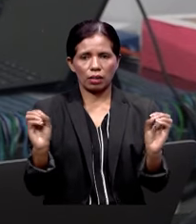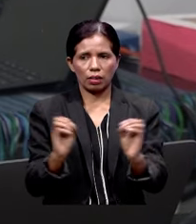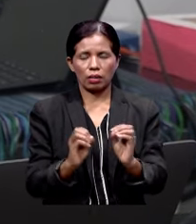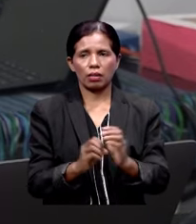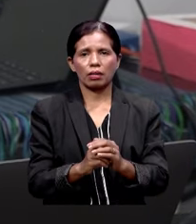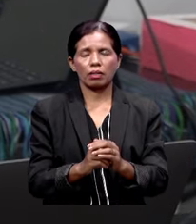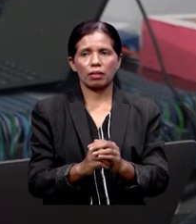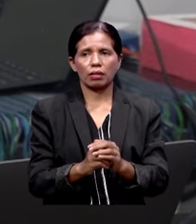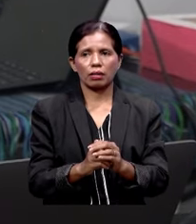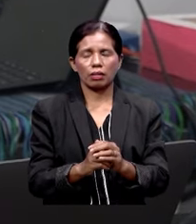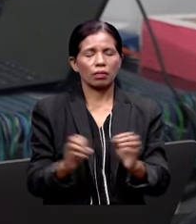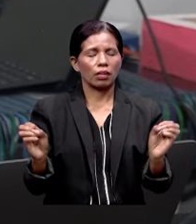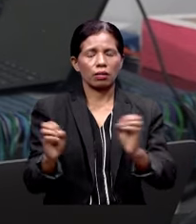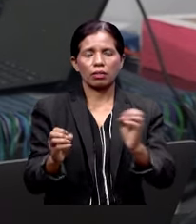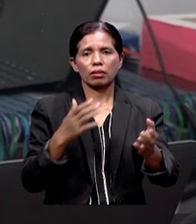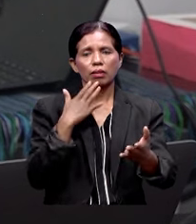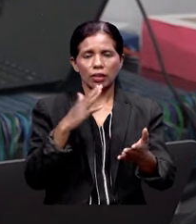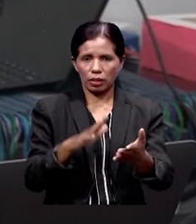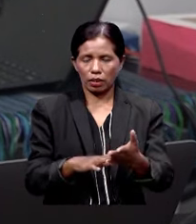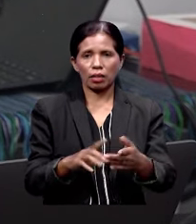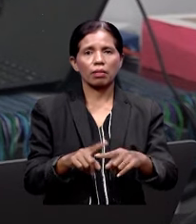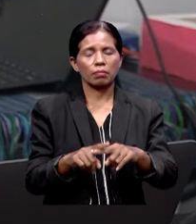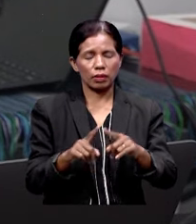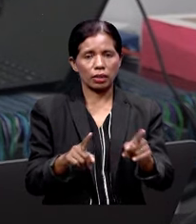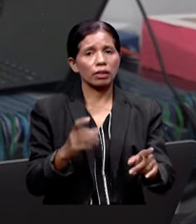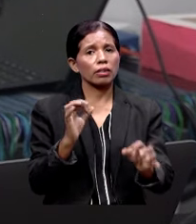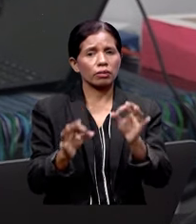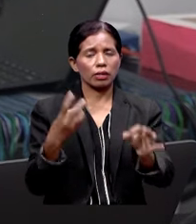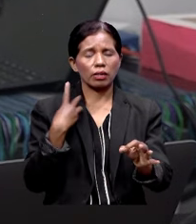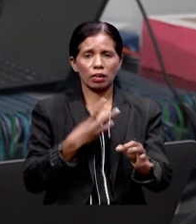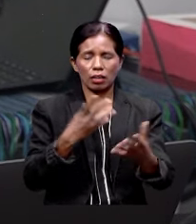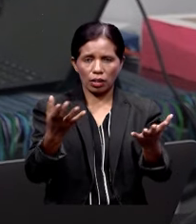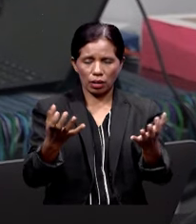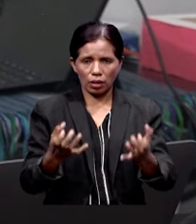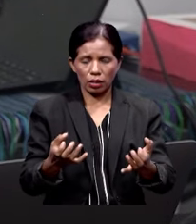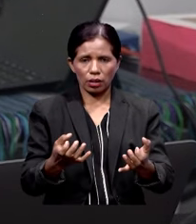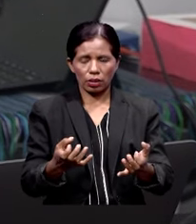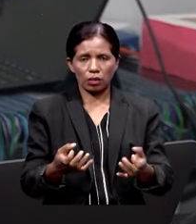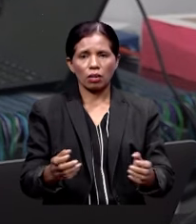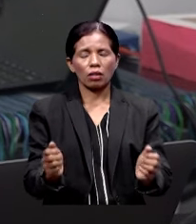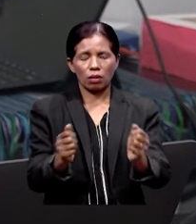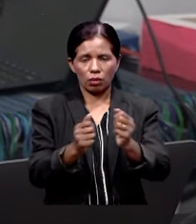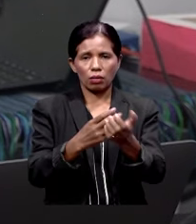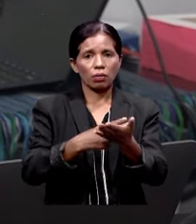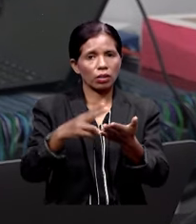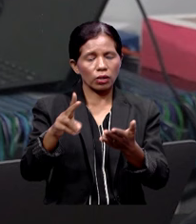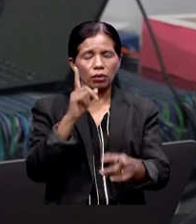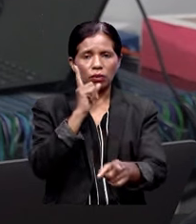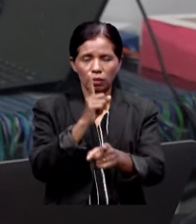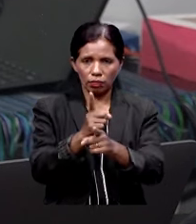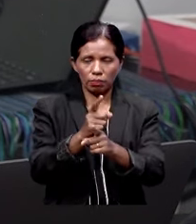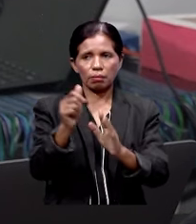buat nebe ke fatal. Se ita karak hari, ita karak honesto di diak ne, agendamento